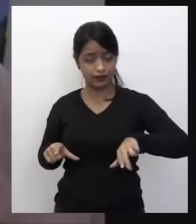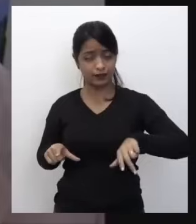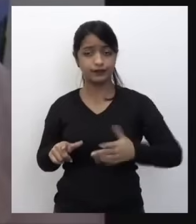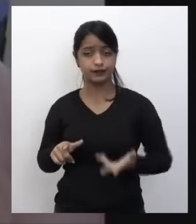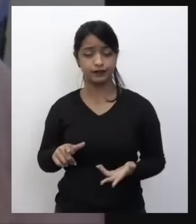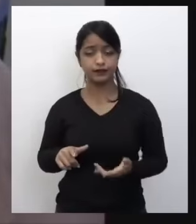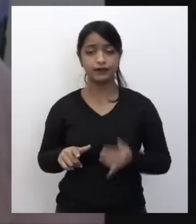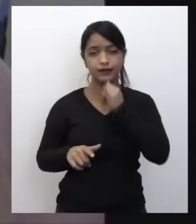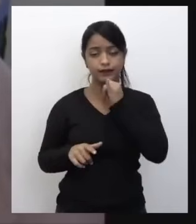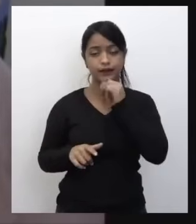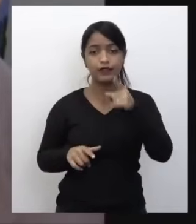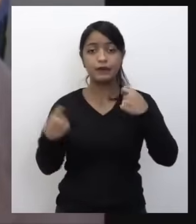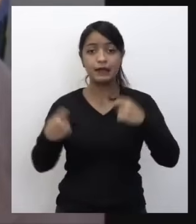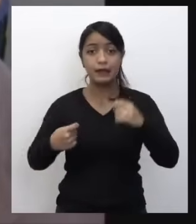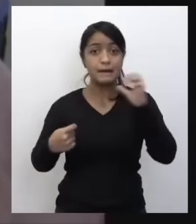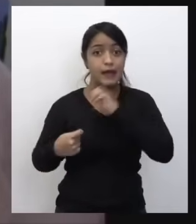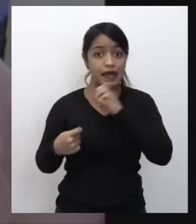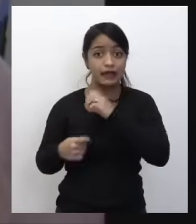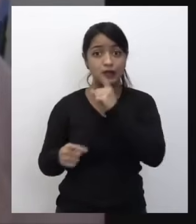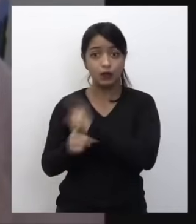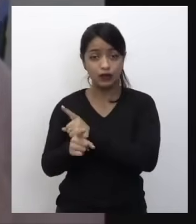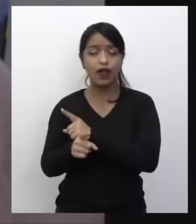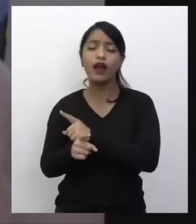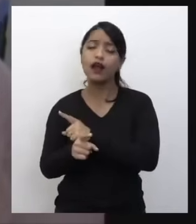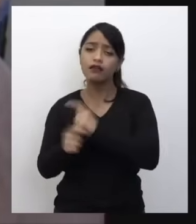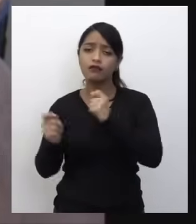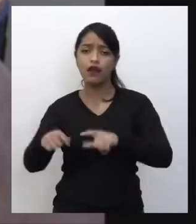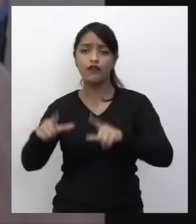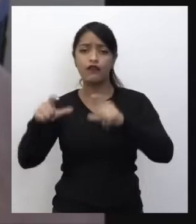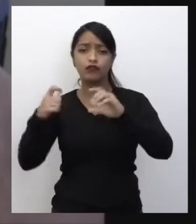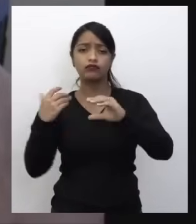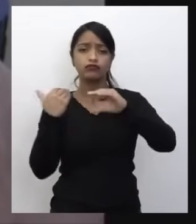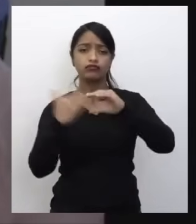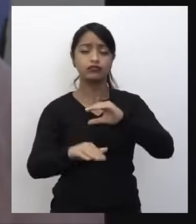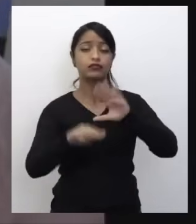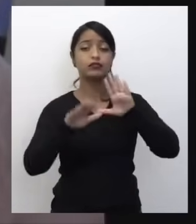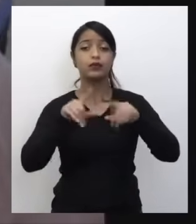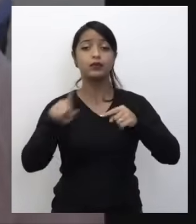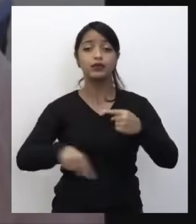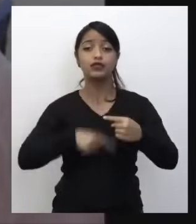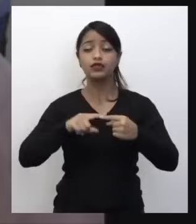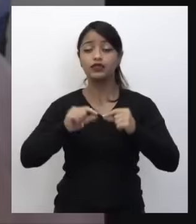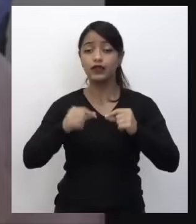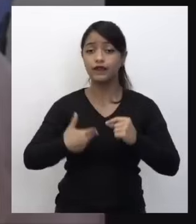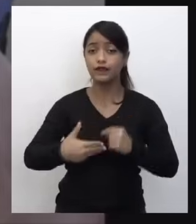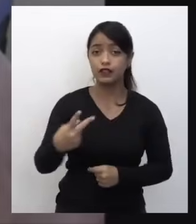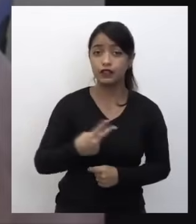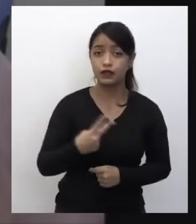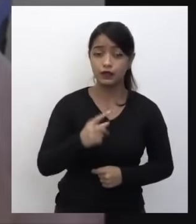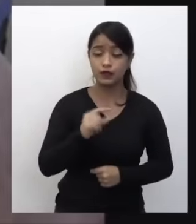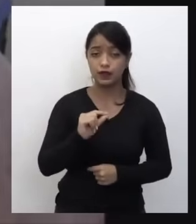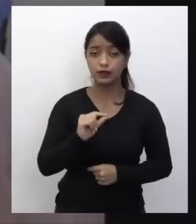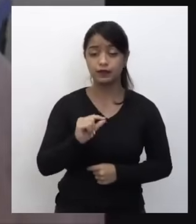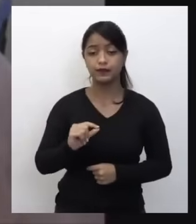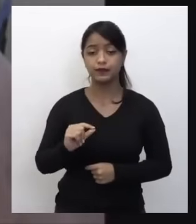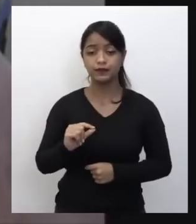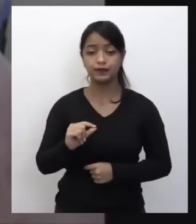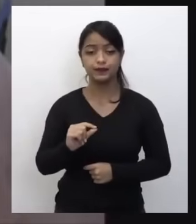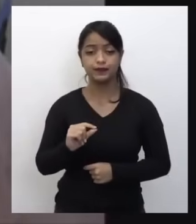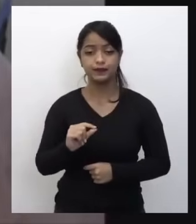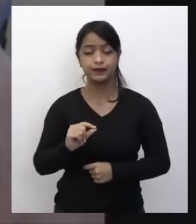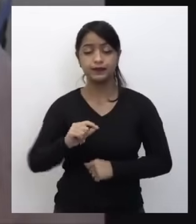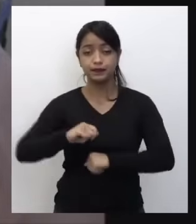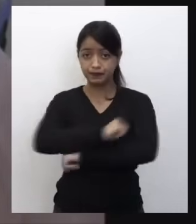têm pressa para usar a informação, a gente pode ceder a imagem, mas a ideia é que, numa segunda fase, a gente, de uma